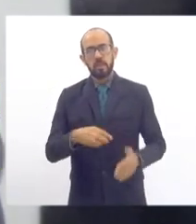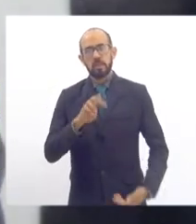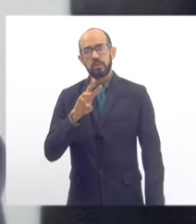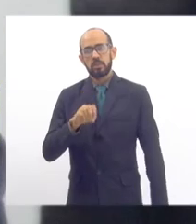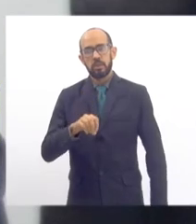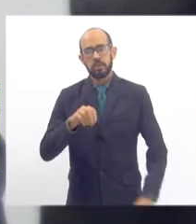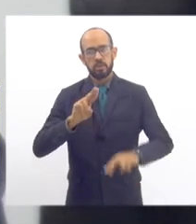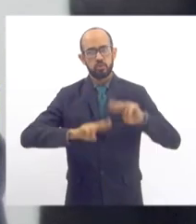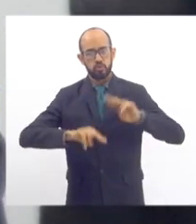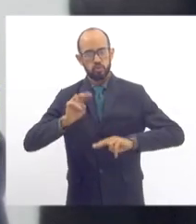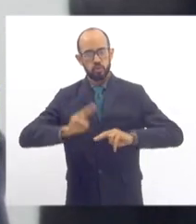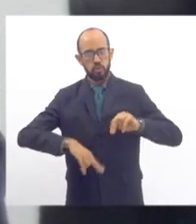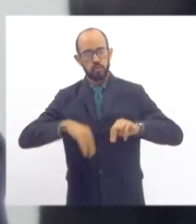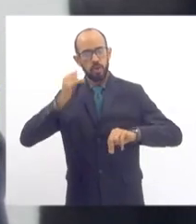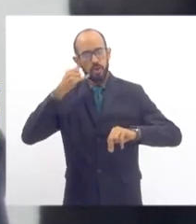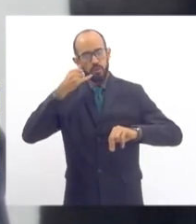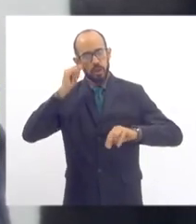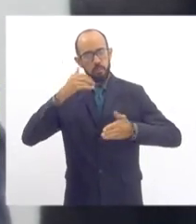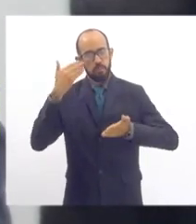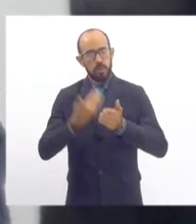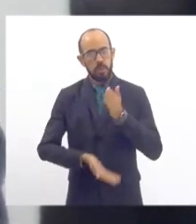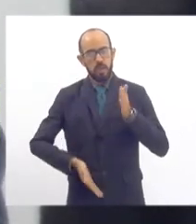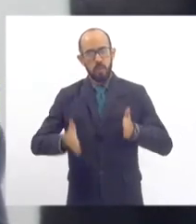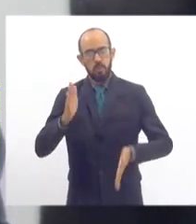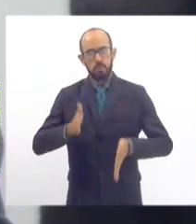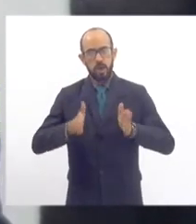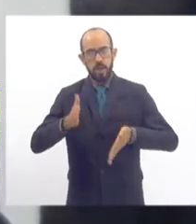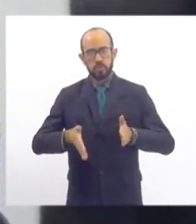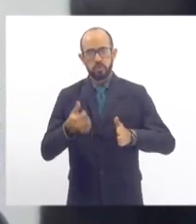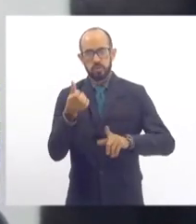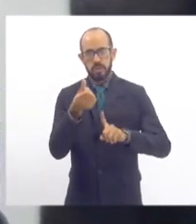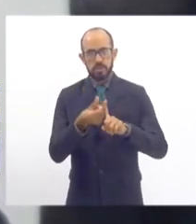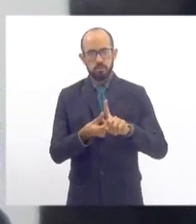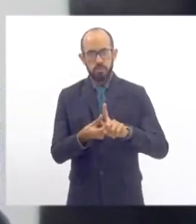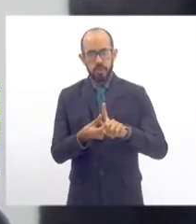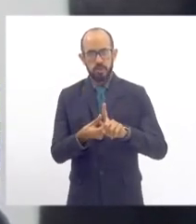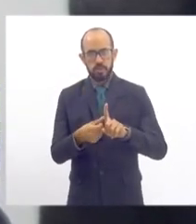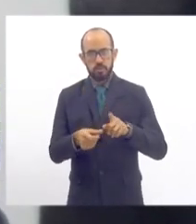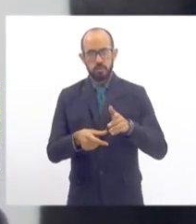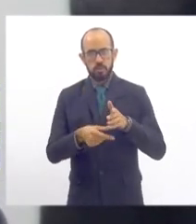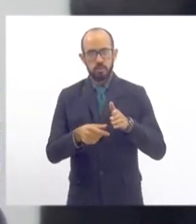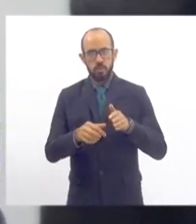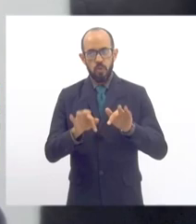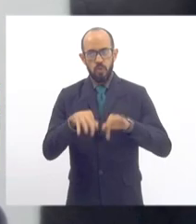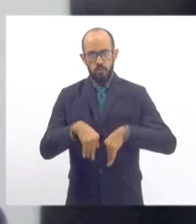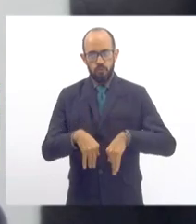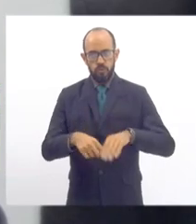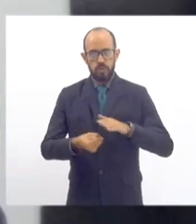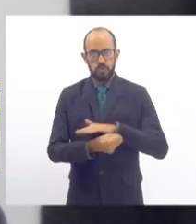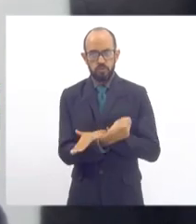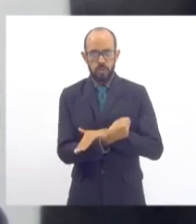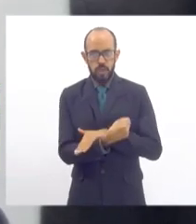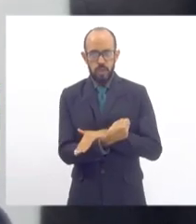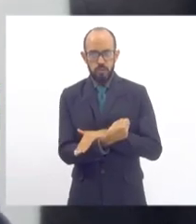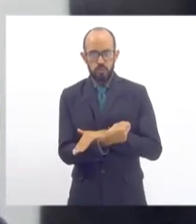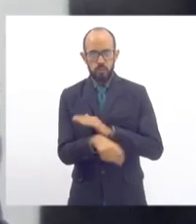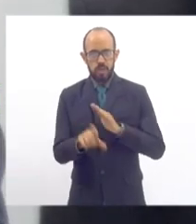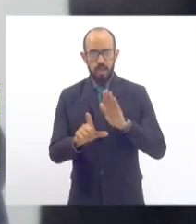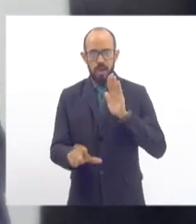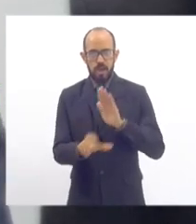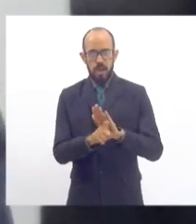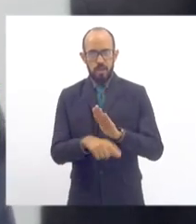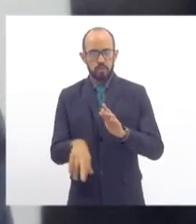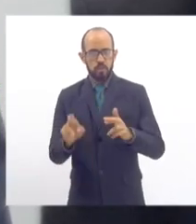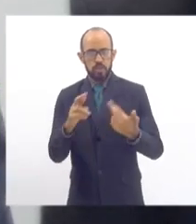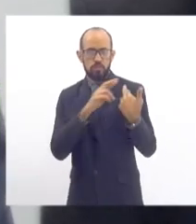sem desrespeitar o prazo dos 6 meses anteriores ao fim do mandato, que é estabelecido da Lei de Responsabilidade Fiscal, conseguirmos